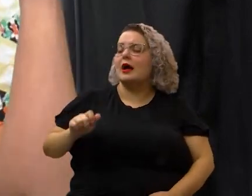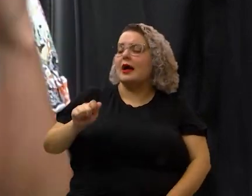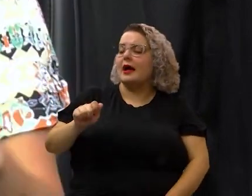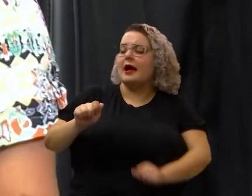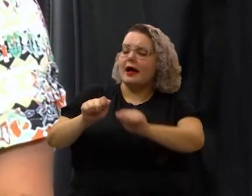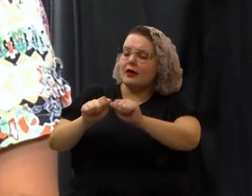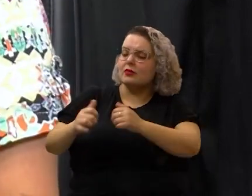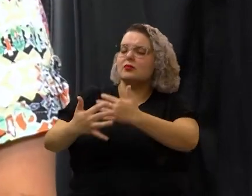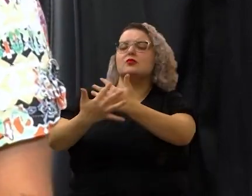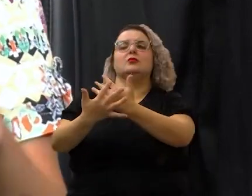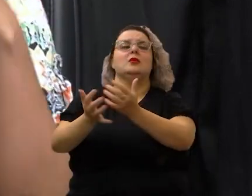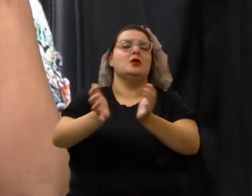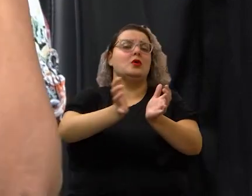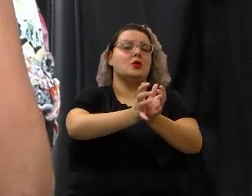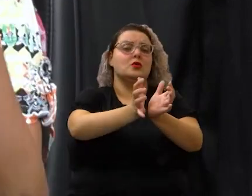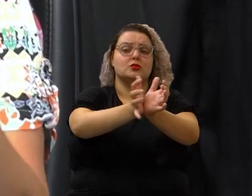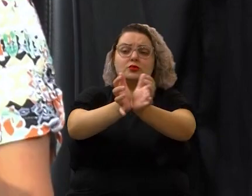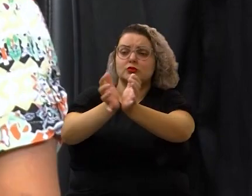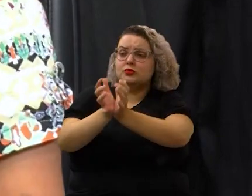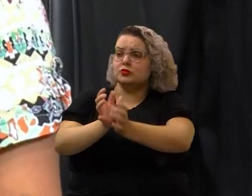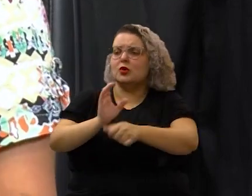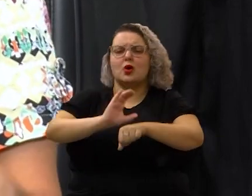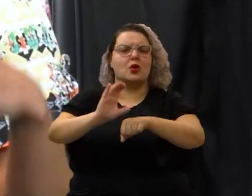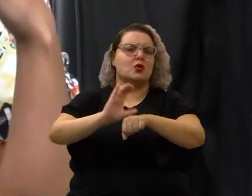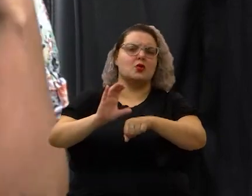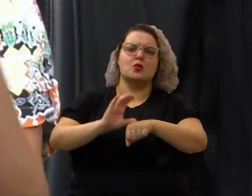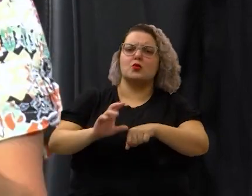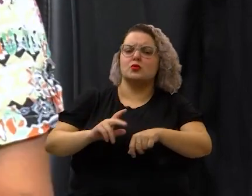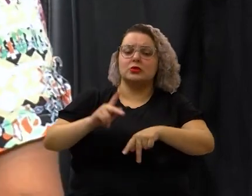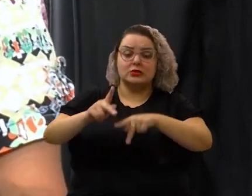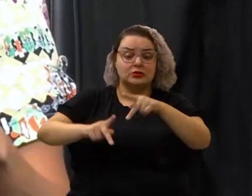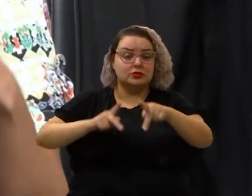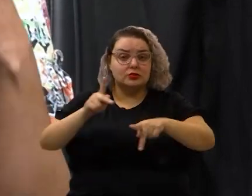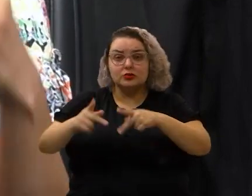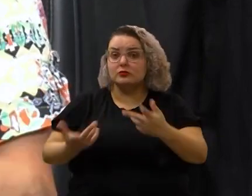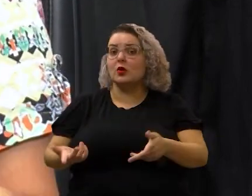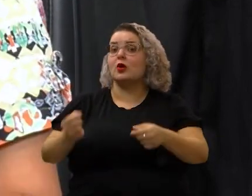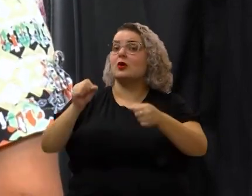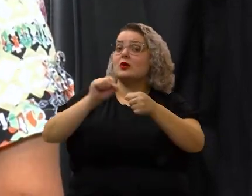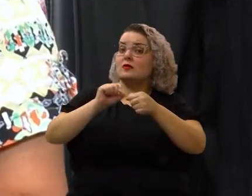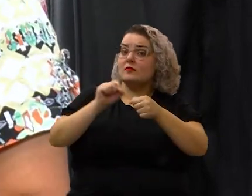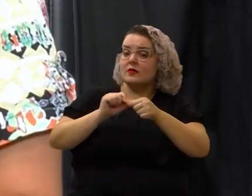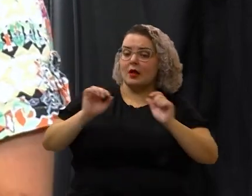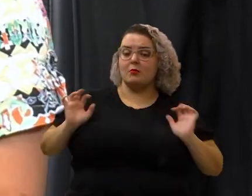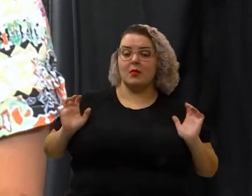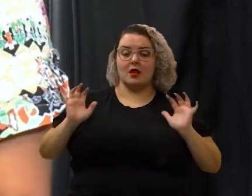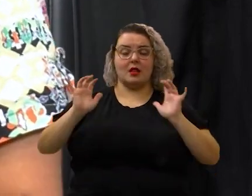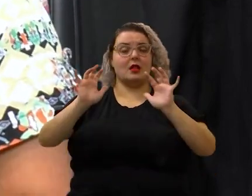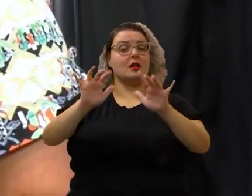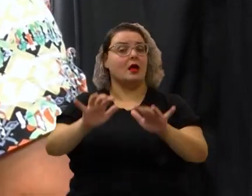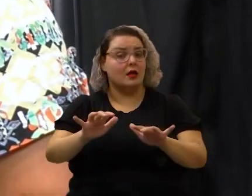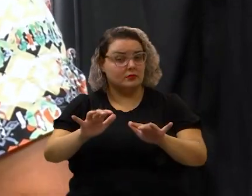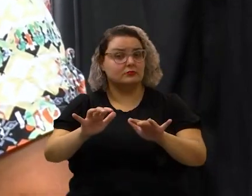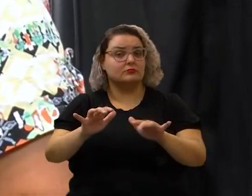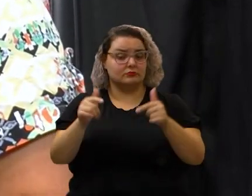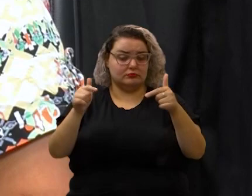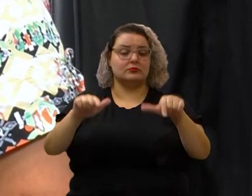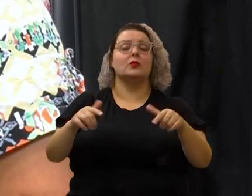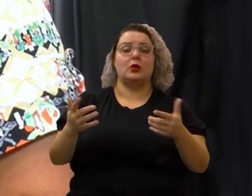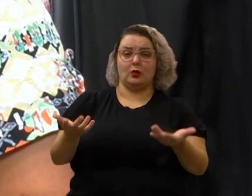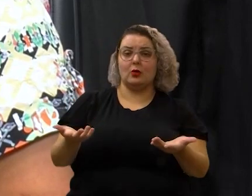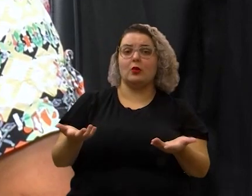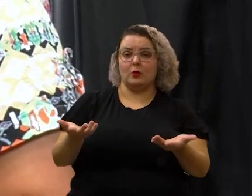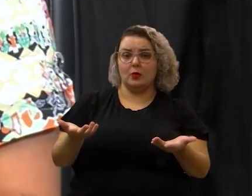agroecologia, tinha grupos, cursinhos populares, que fizeram uma ocupação ali